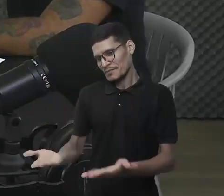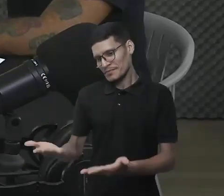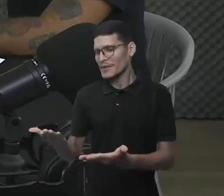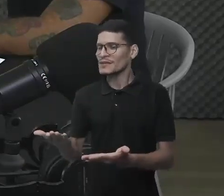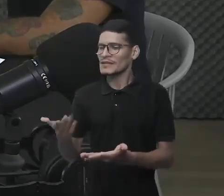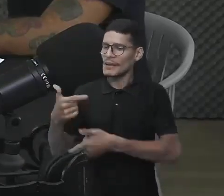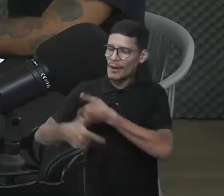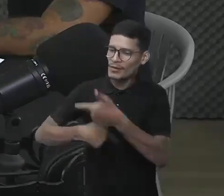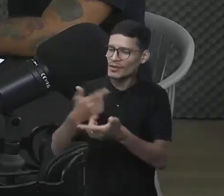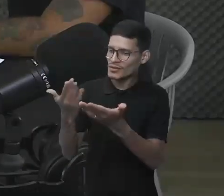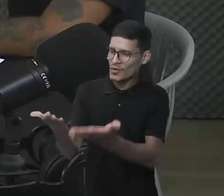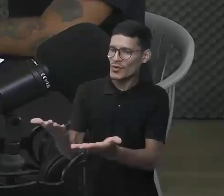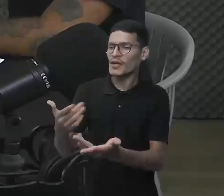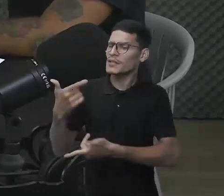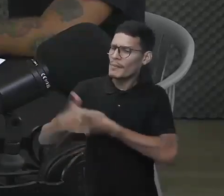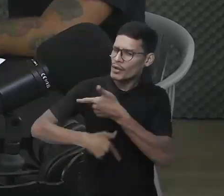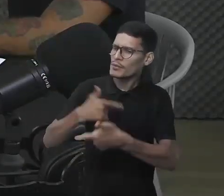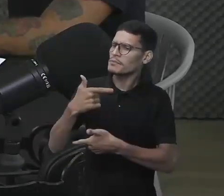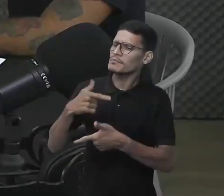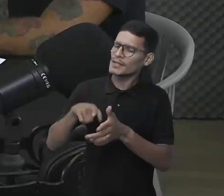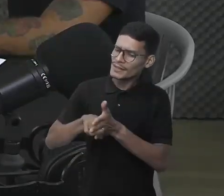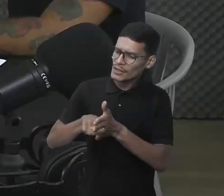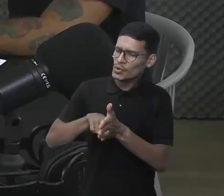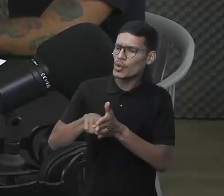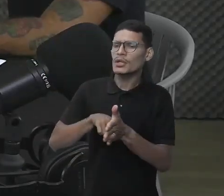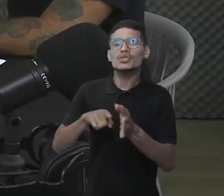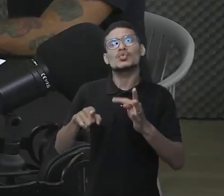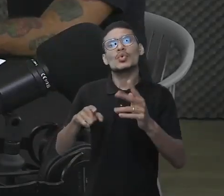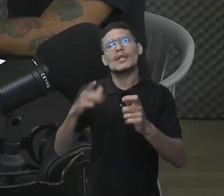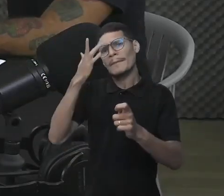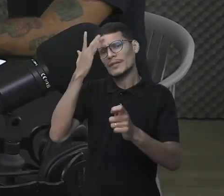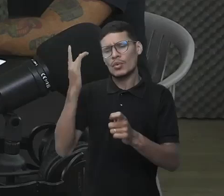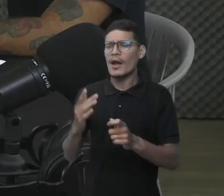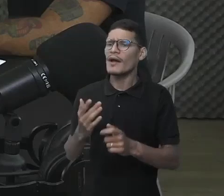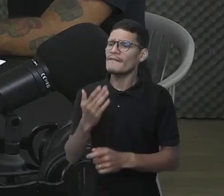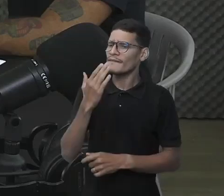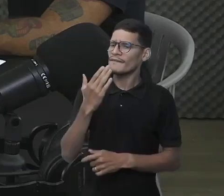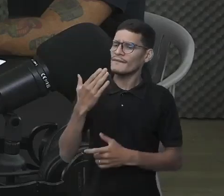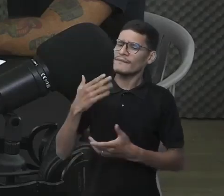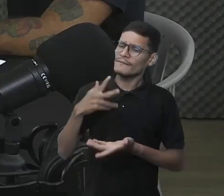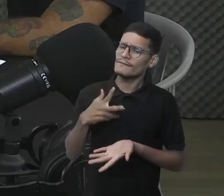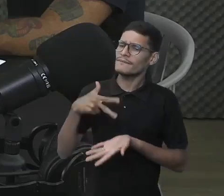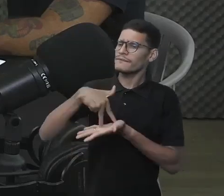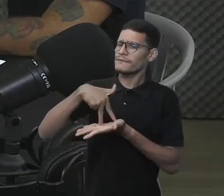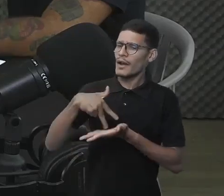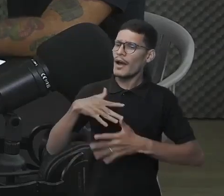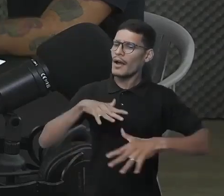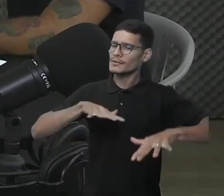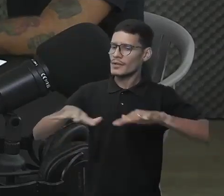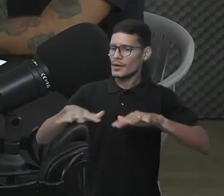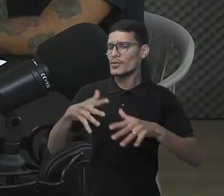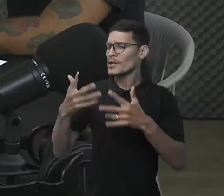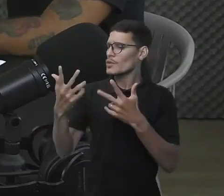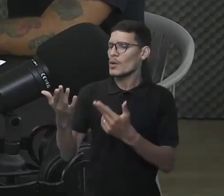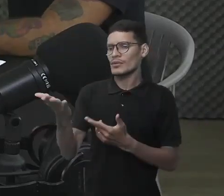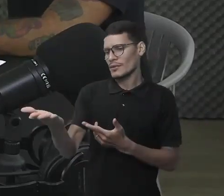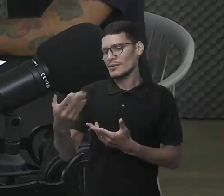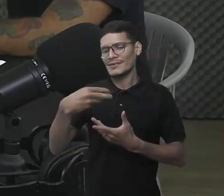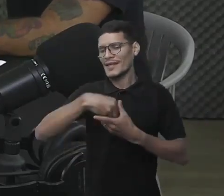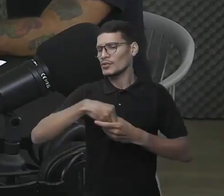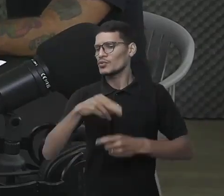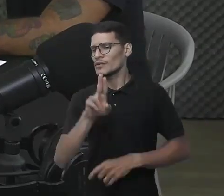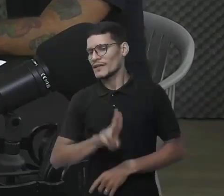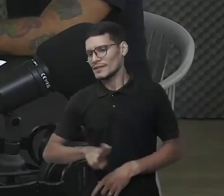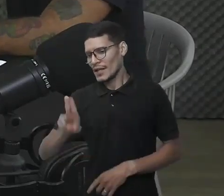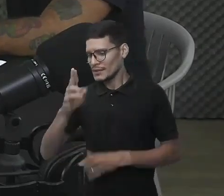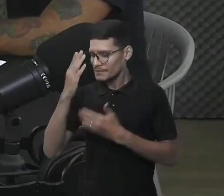seu trabalho, ao trabalho de Obrigada. pesquisadoras e pesquisadores que estão à frente dessa ação, como a senhora na universidade. Então muito obrigado